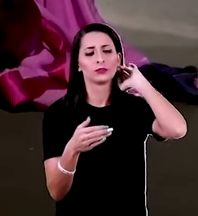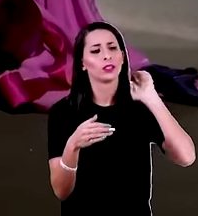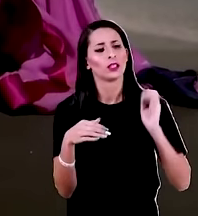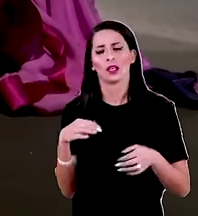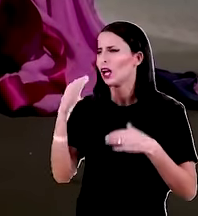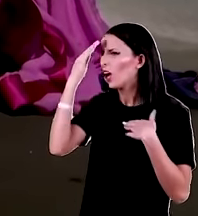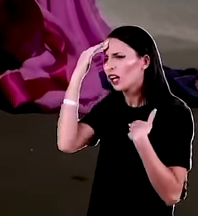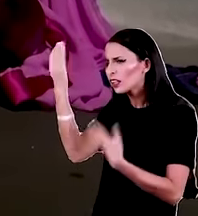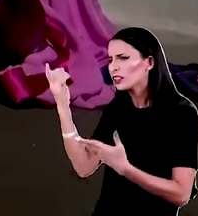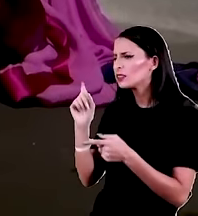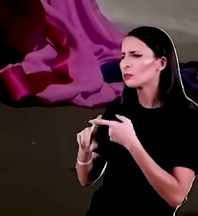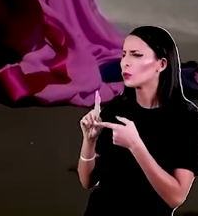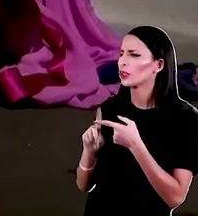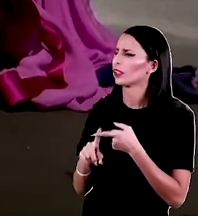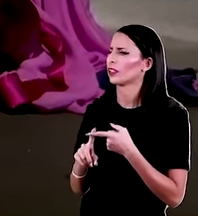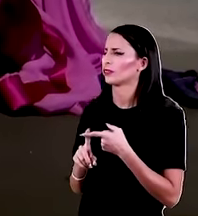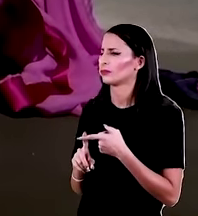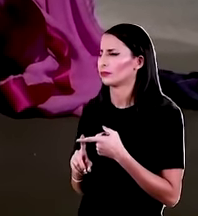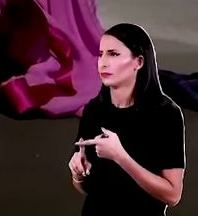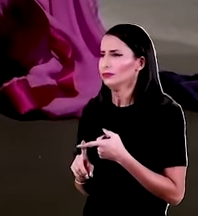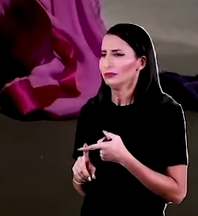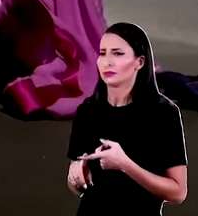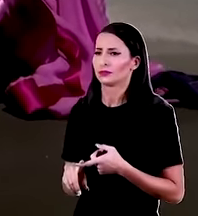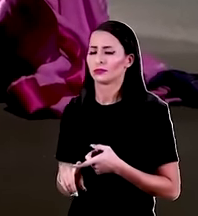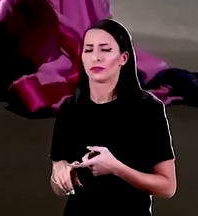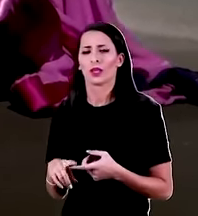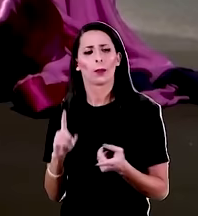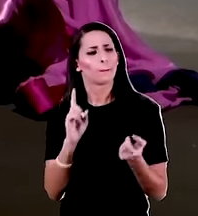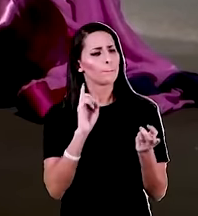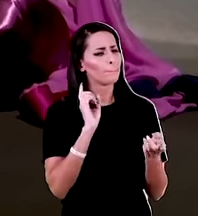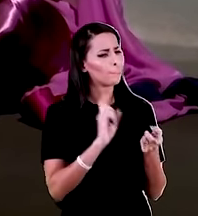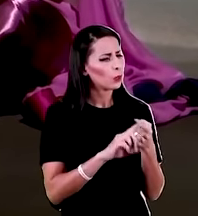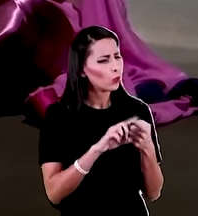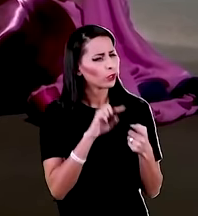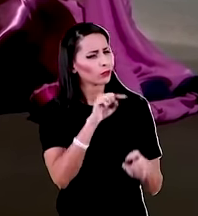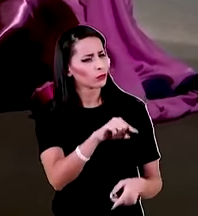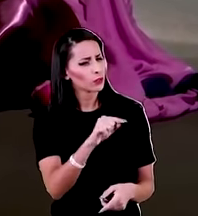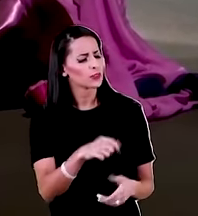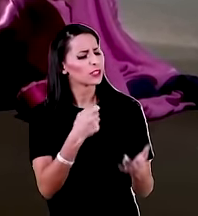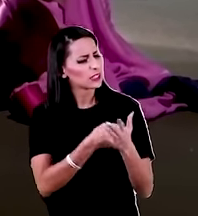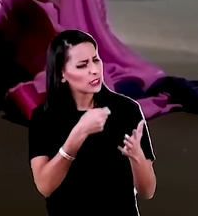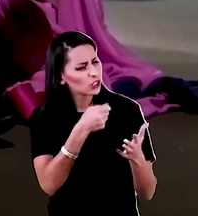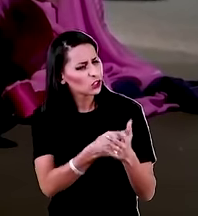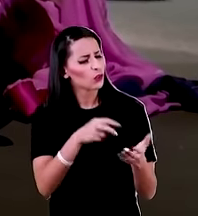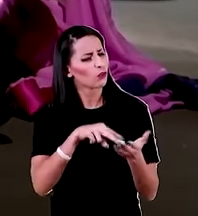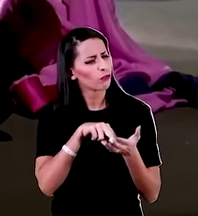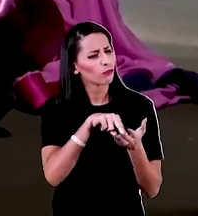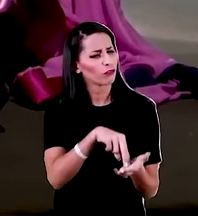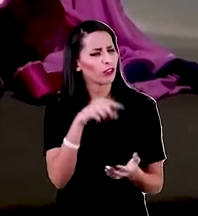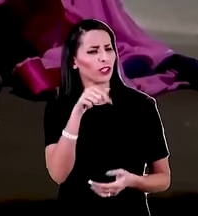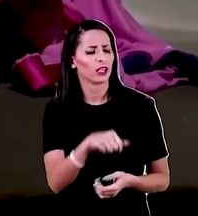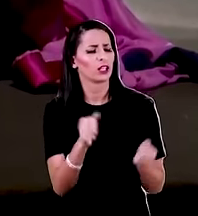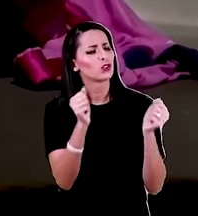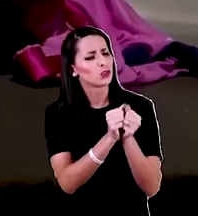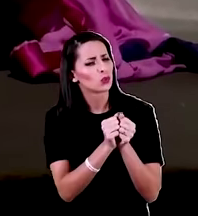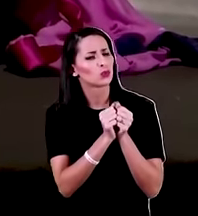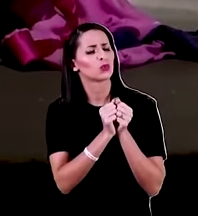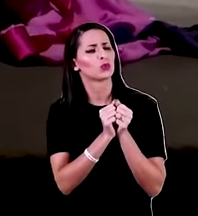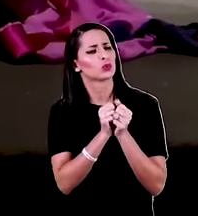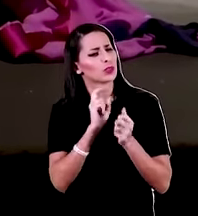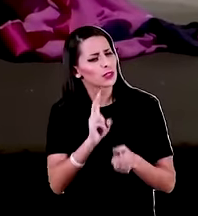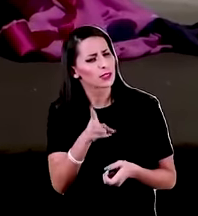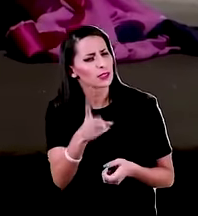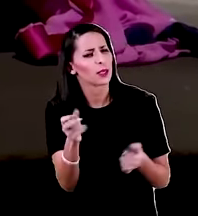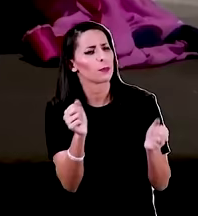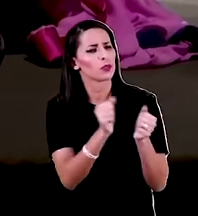Agradecer por quê? Por você ter insistido em ficar, por você ter permanecido,